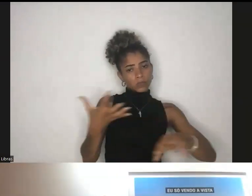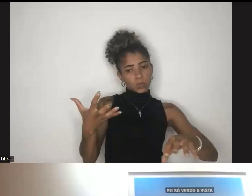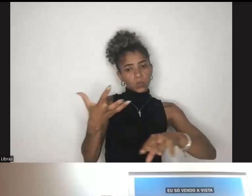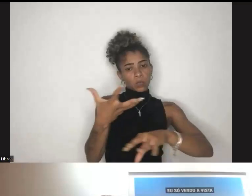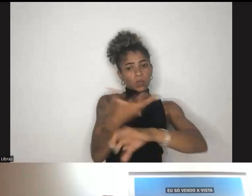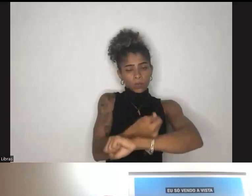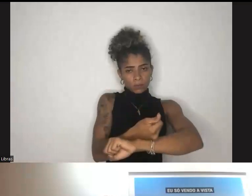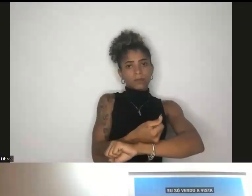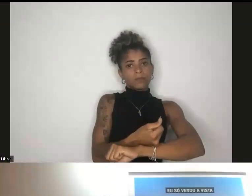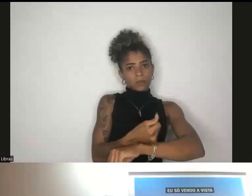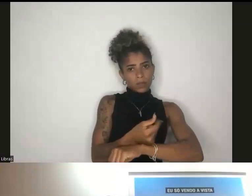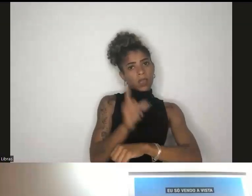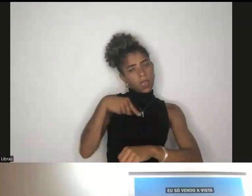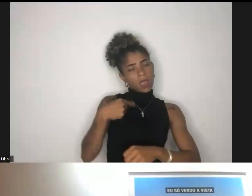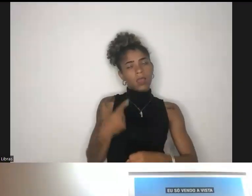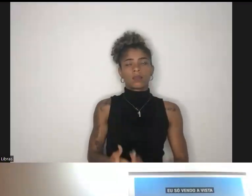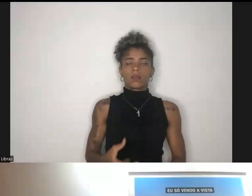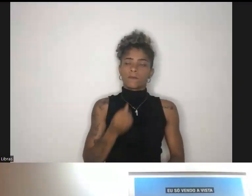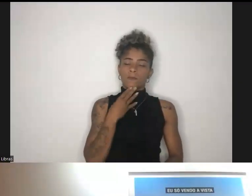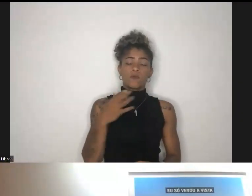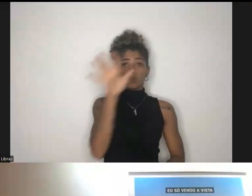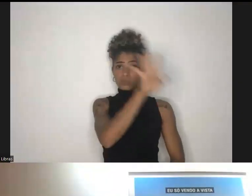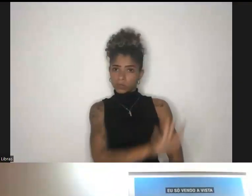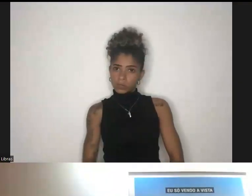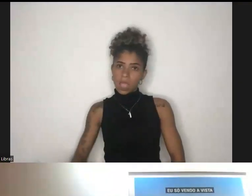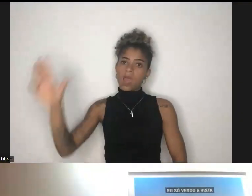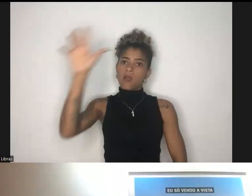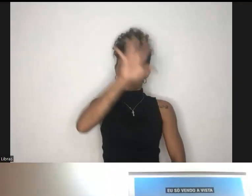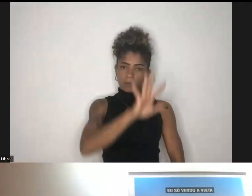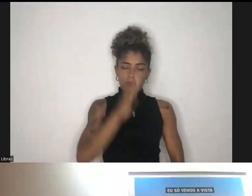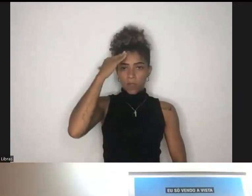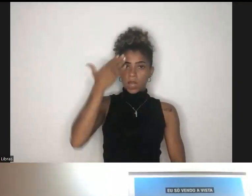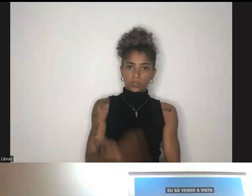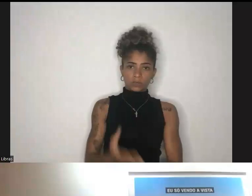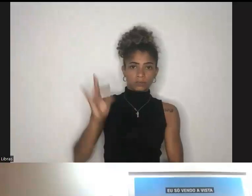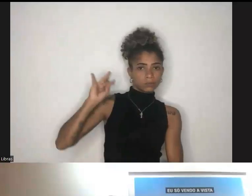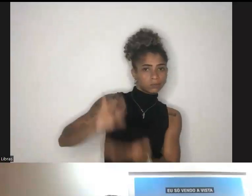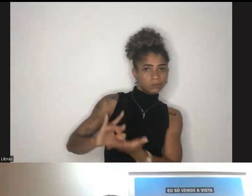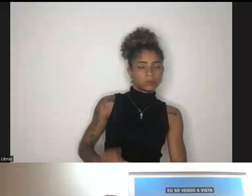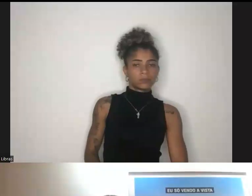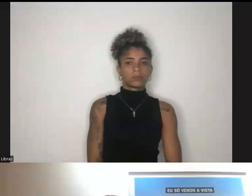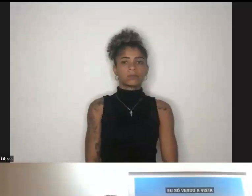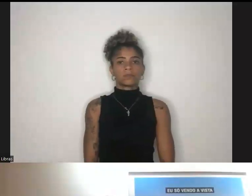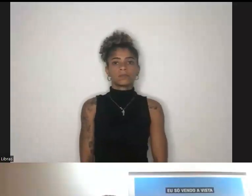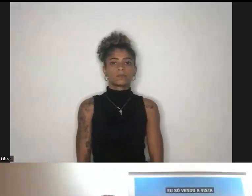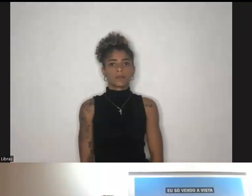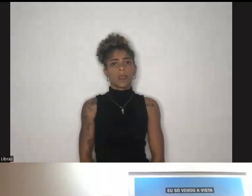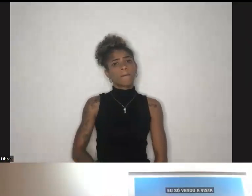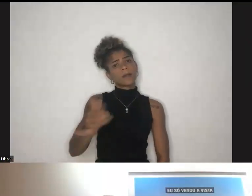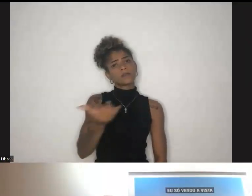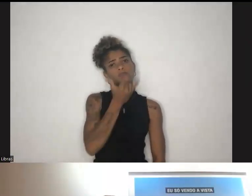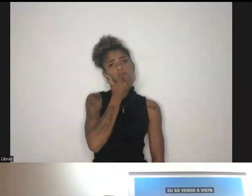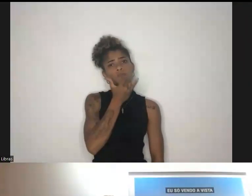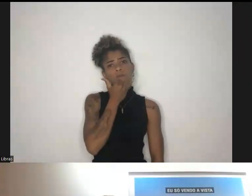leva para um benefício geral eu acredito nisso mas desculpa mas quem vai